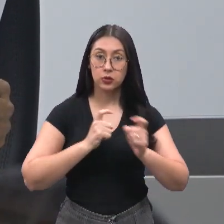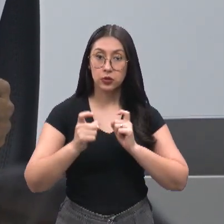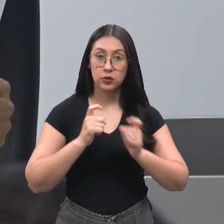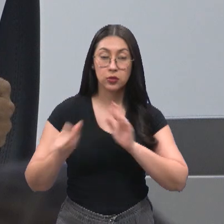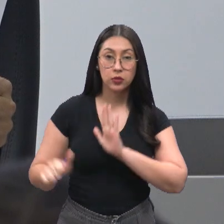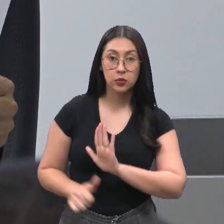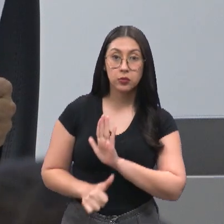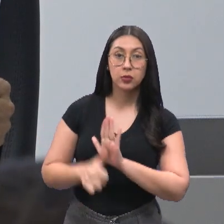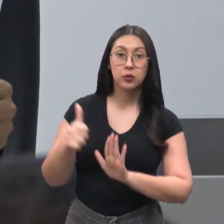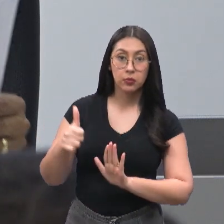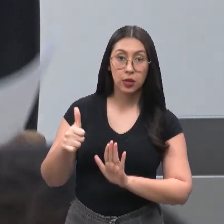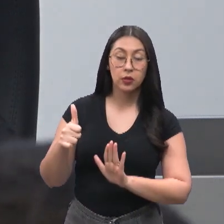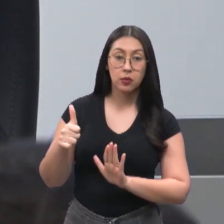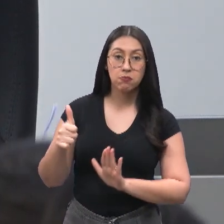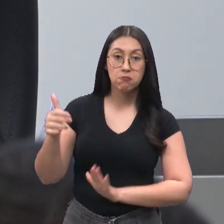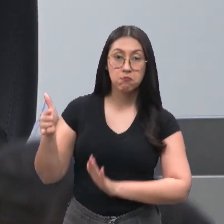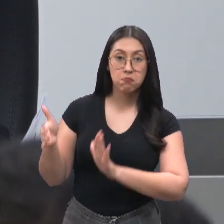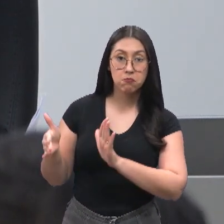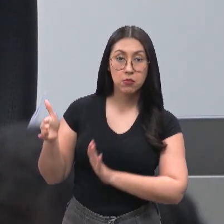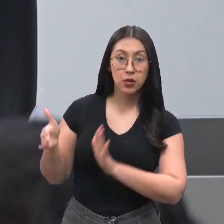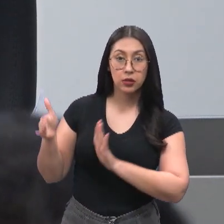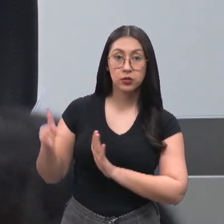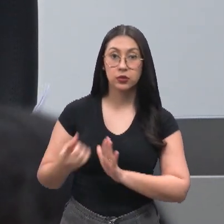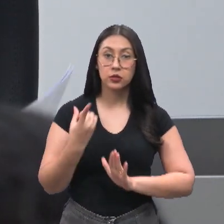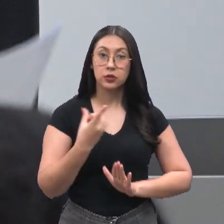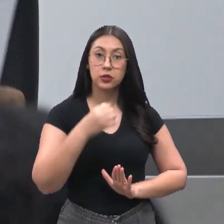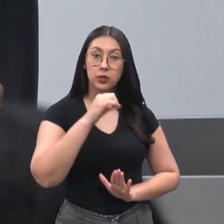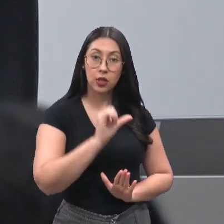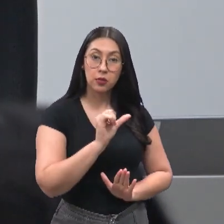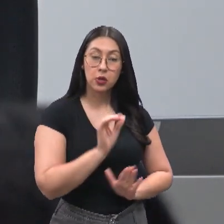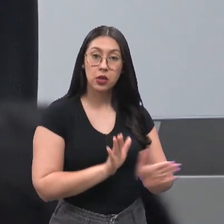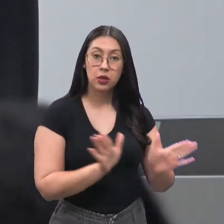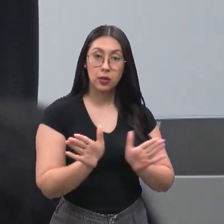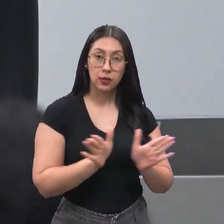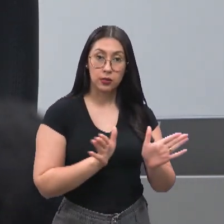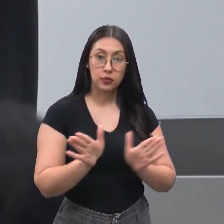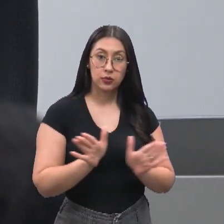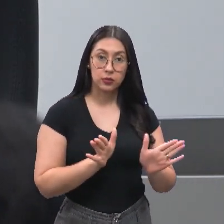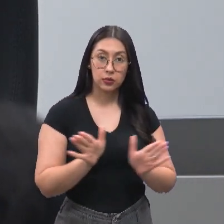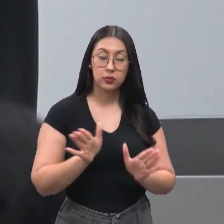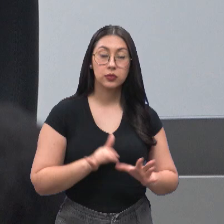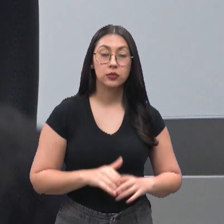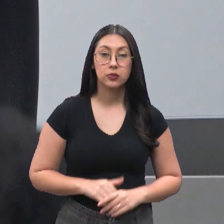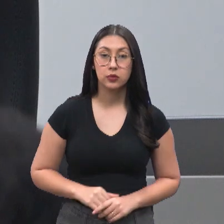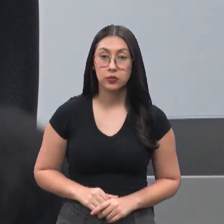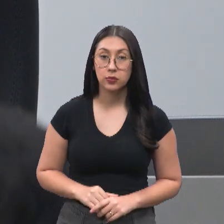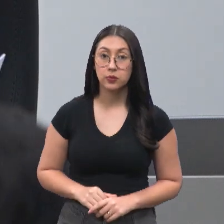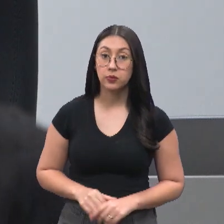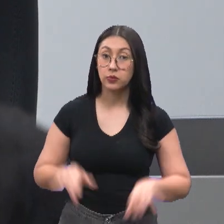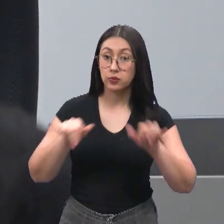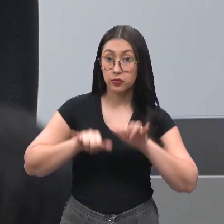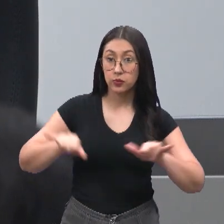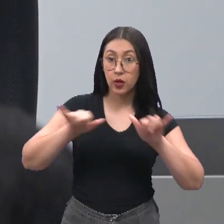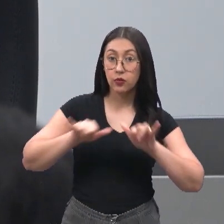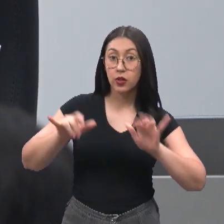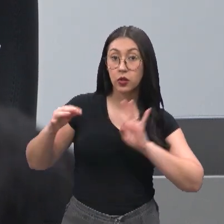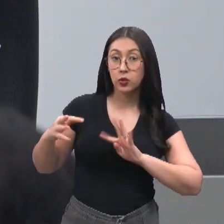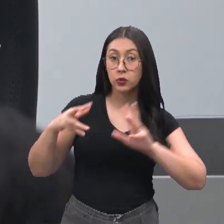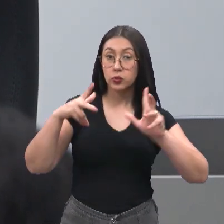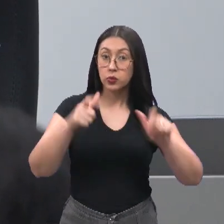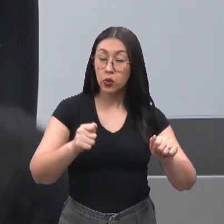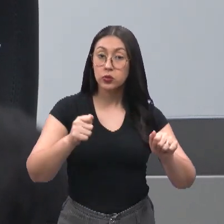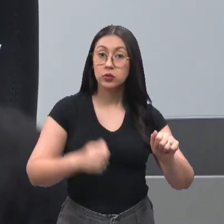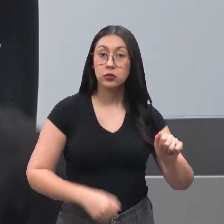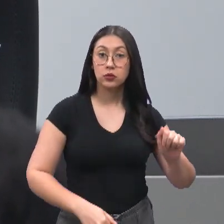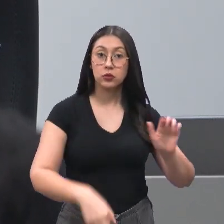sessão legislativa da 19ª legislatura. Informo a todos os presentes que nos termos